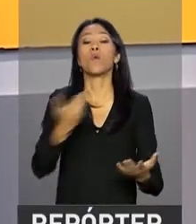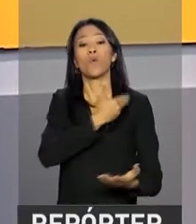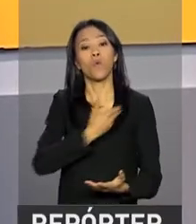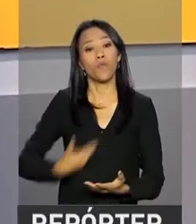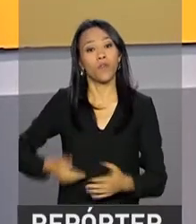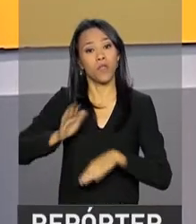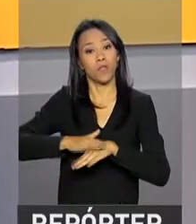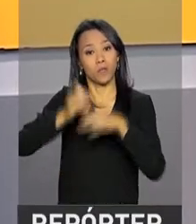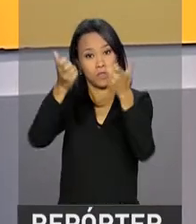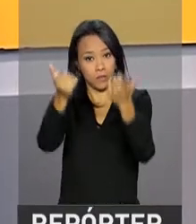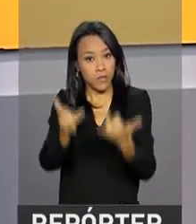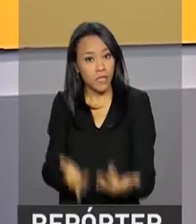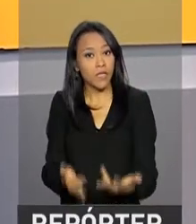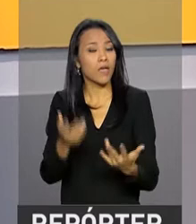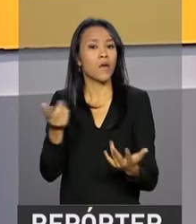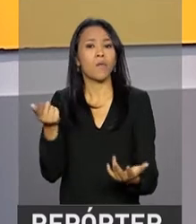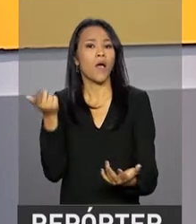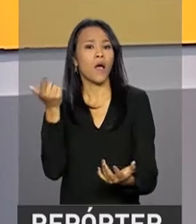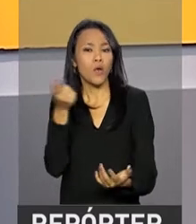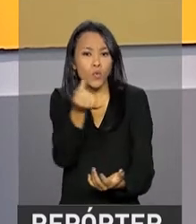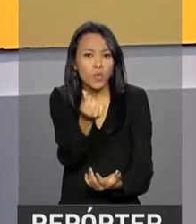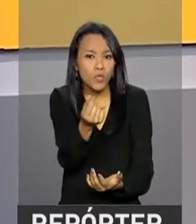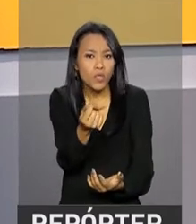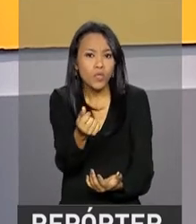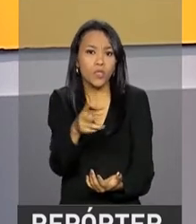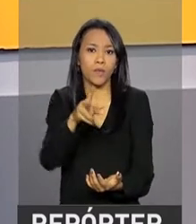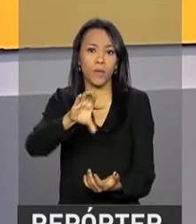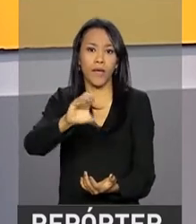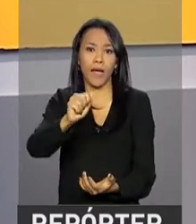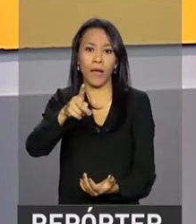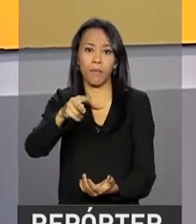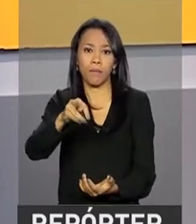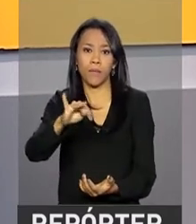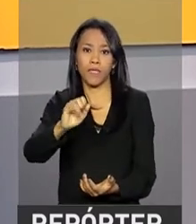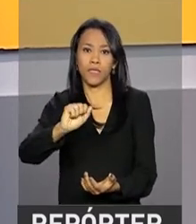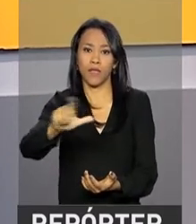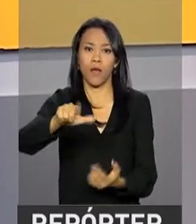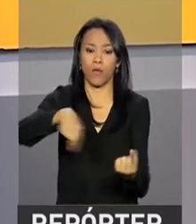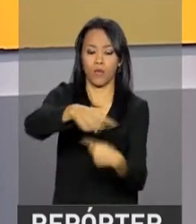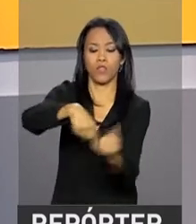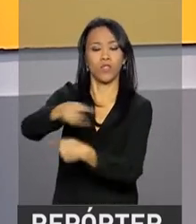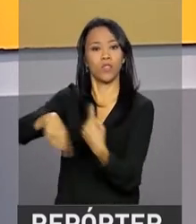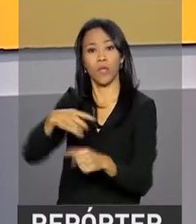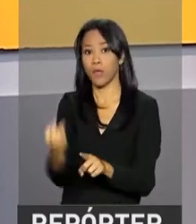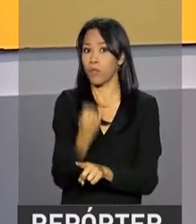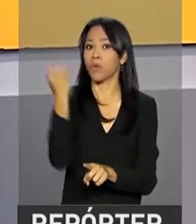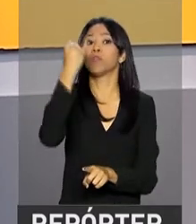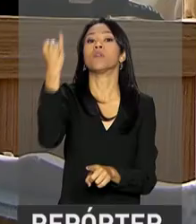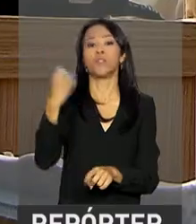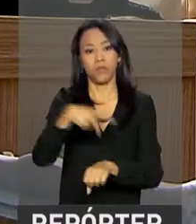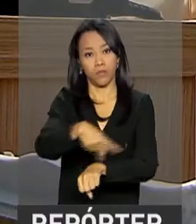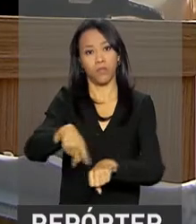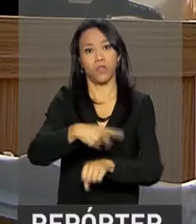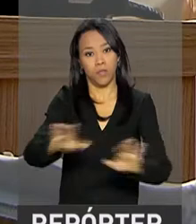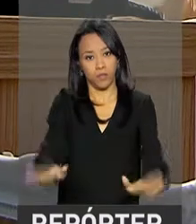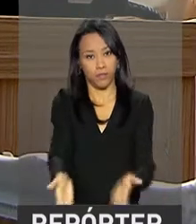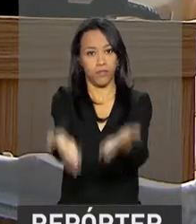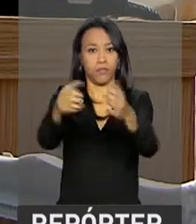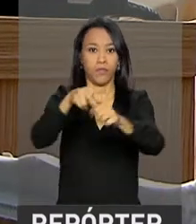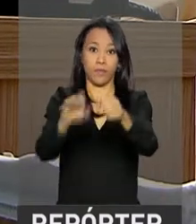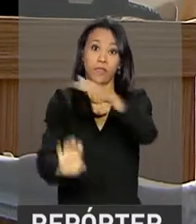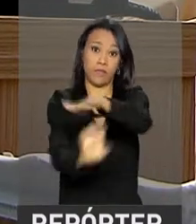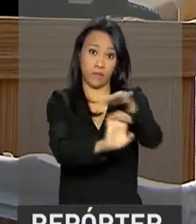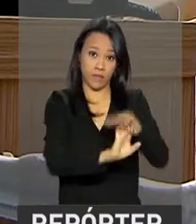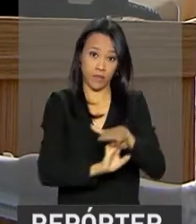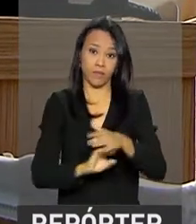capital de giro pelas empresas é essencial no processo de recuperação econômica do país no